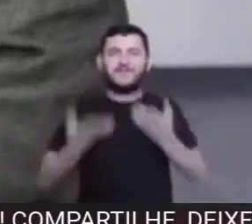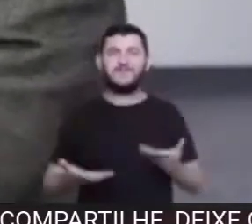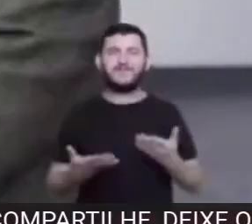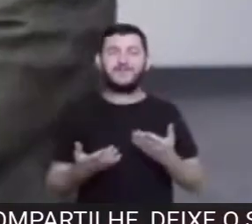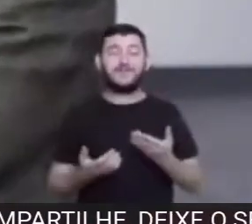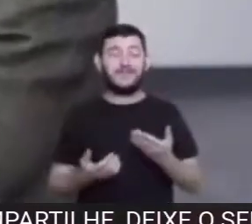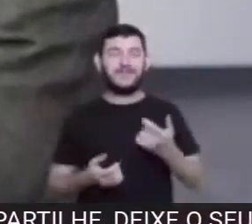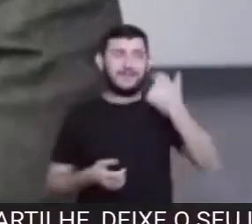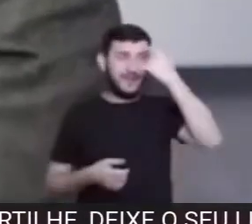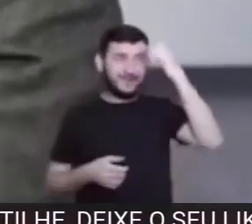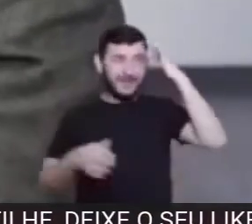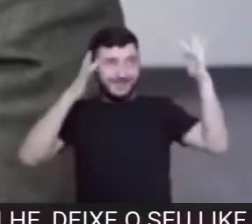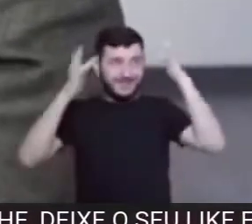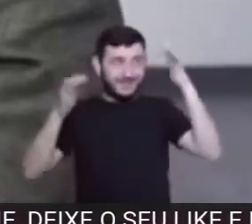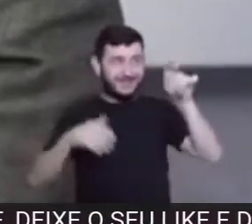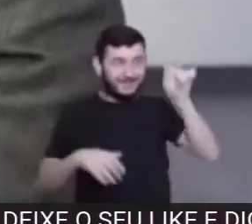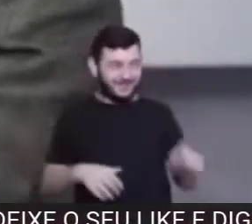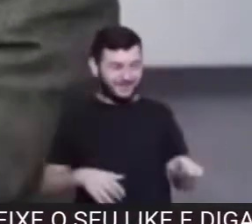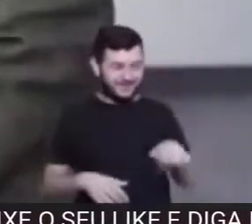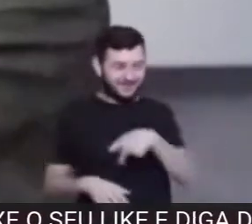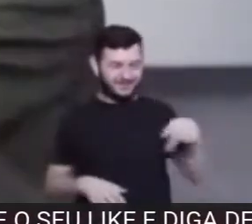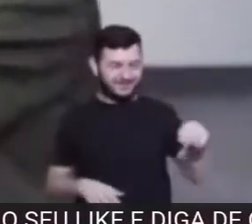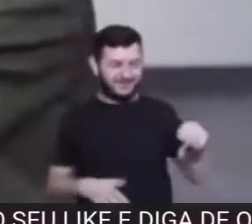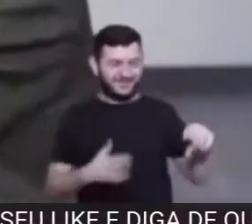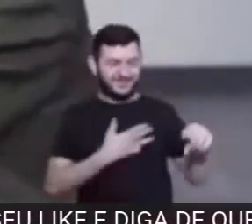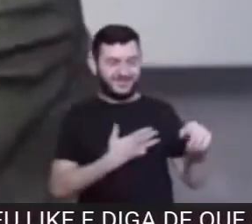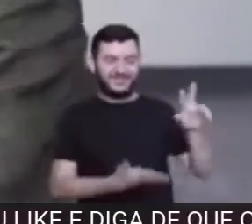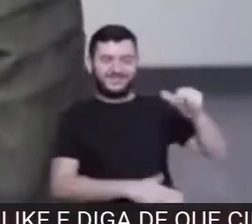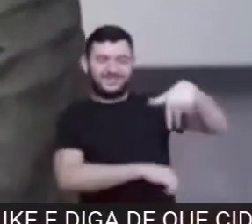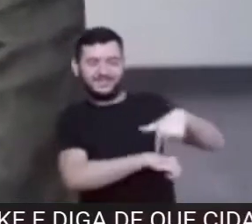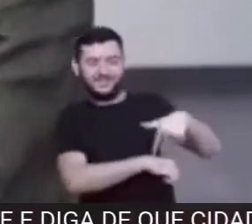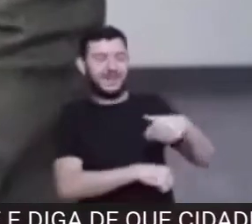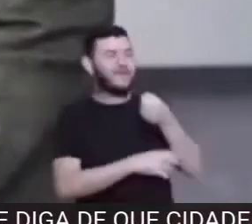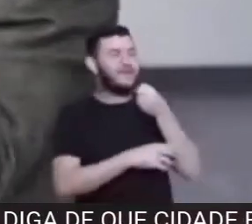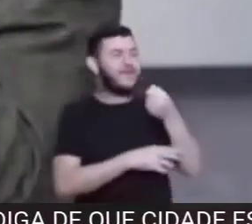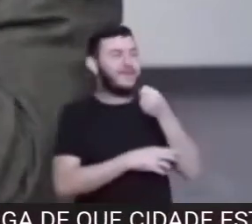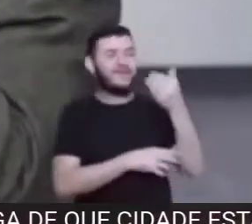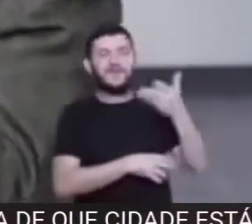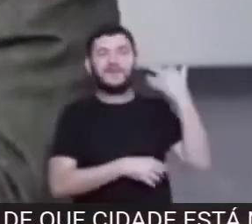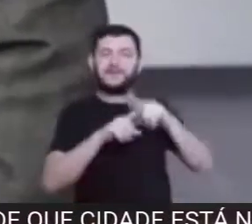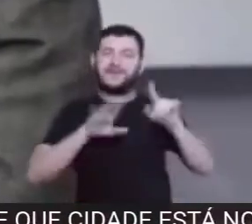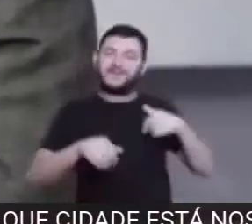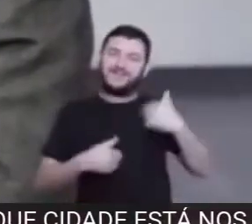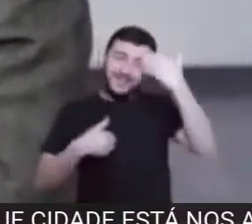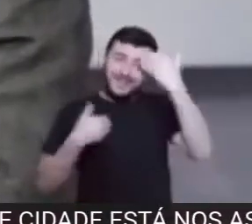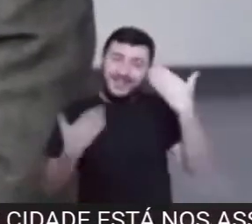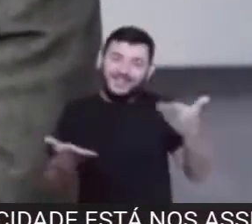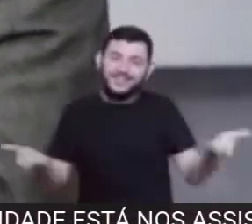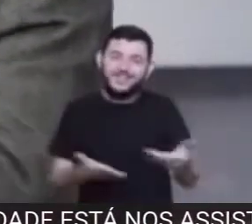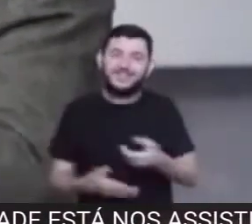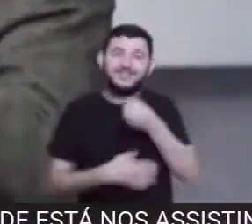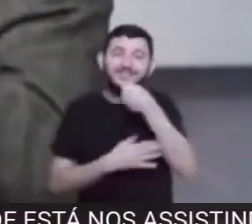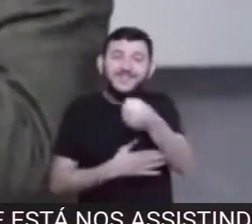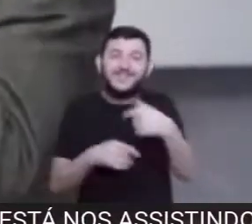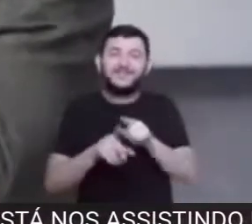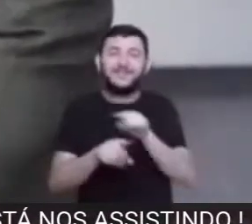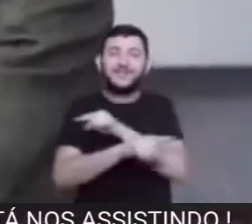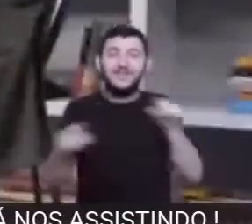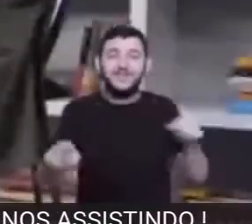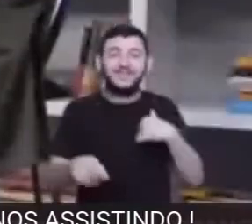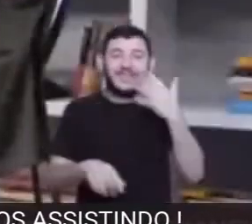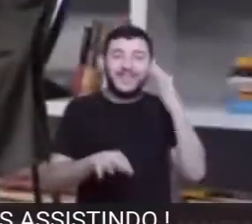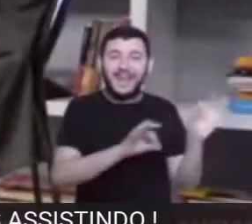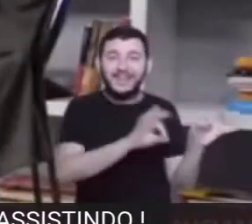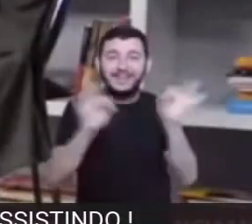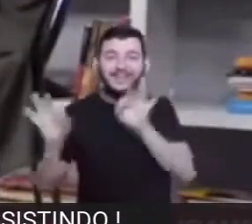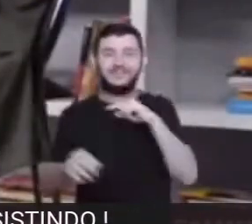com a sua voz, a sua opinião, que sempre será importante. Eu queria agradecer essa entrevista, queria agradecer a atenção de todos aqui. Estamos ali mais